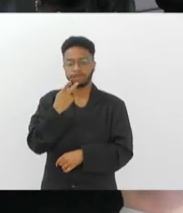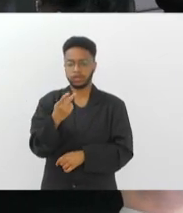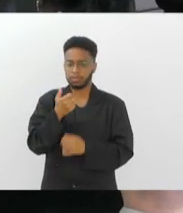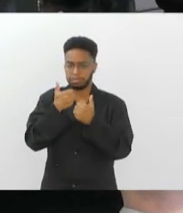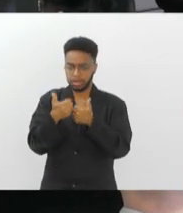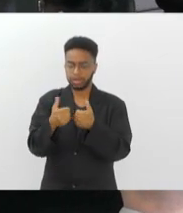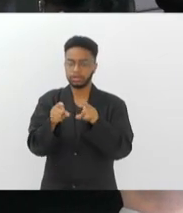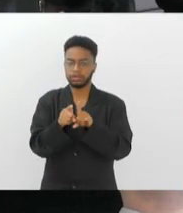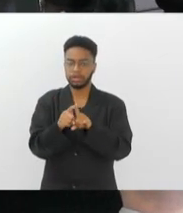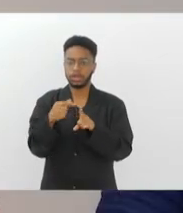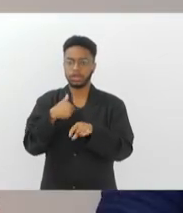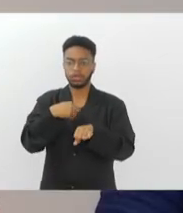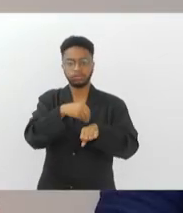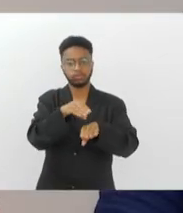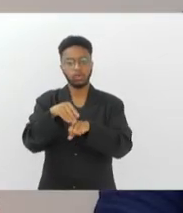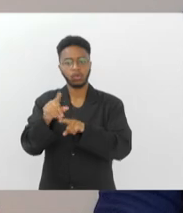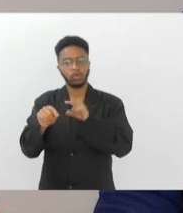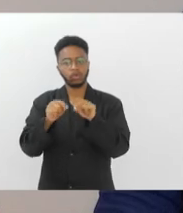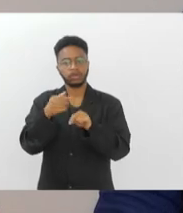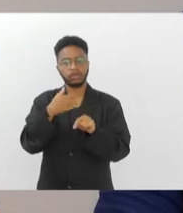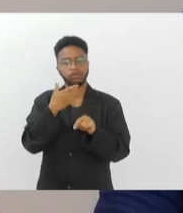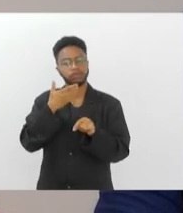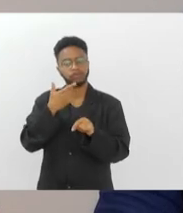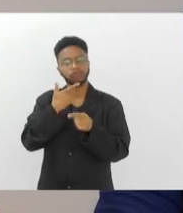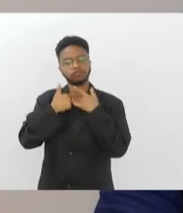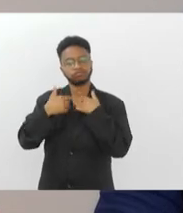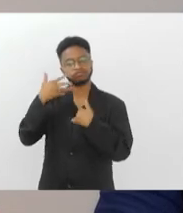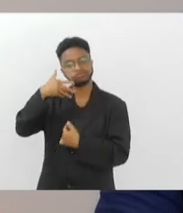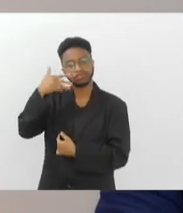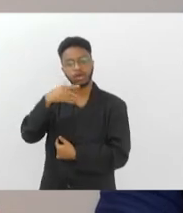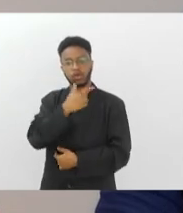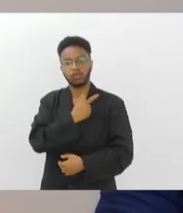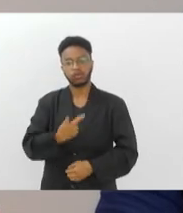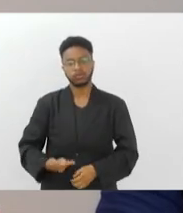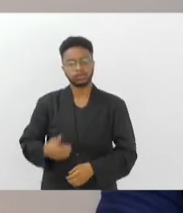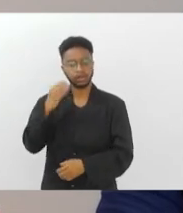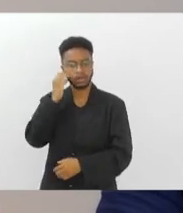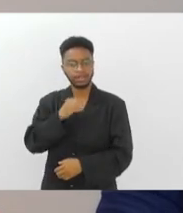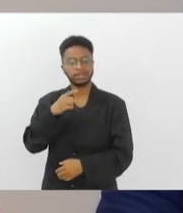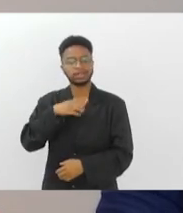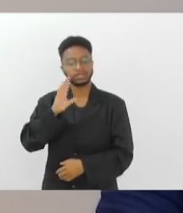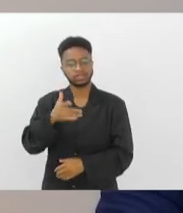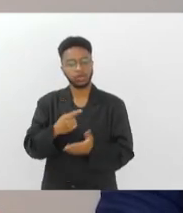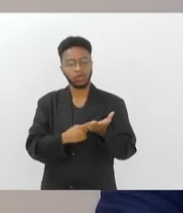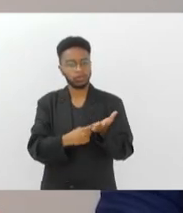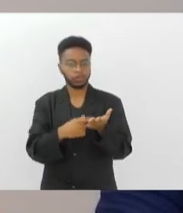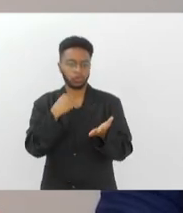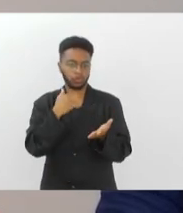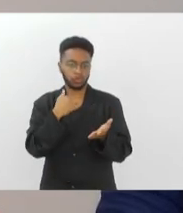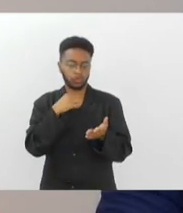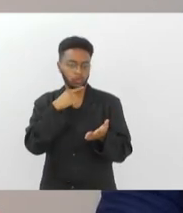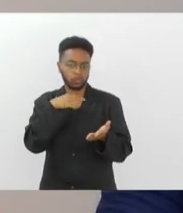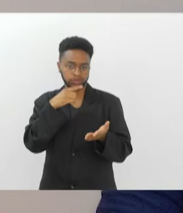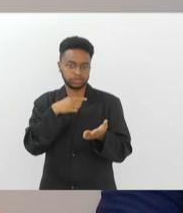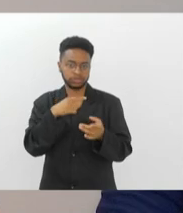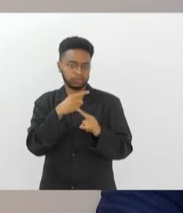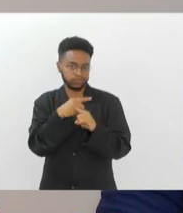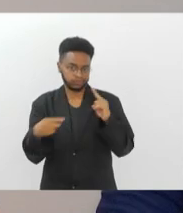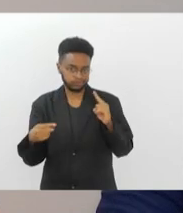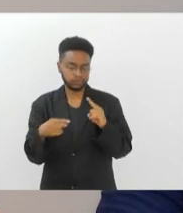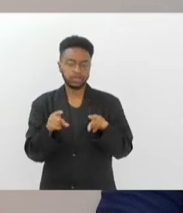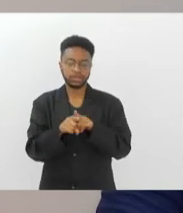do nosso governador Cláudio Castro, que teve uma agenda já pré-estabelecida, que eu não pude desmarcar, da nossa secretária que o acompanhou, Fernanda